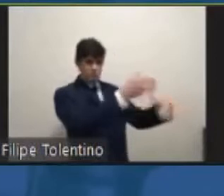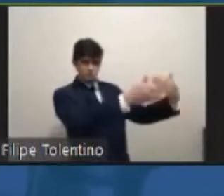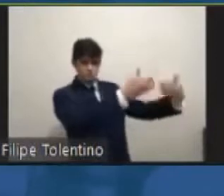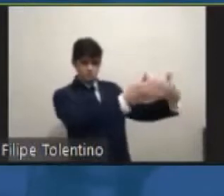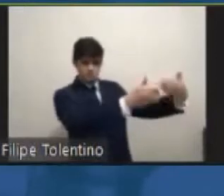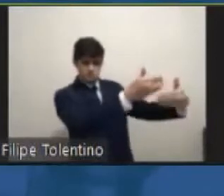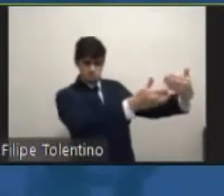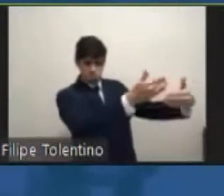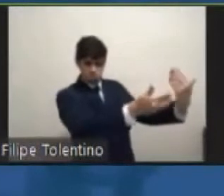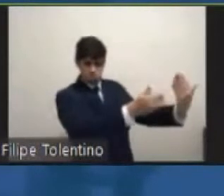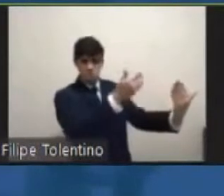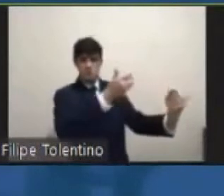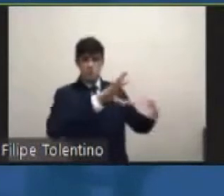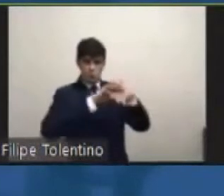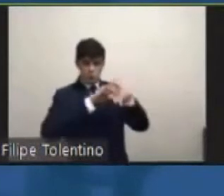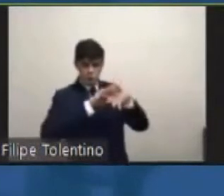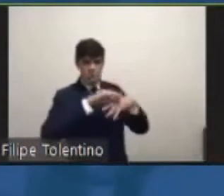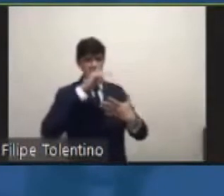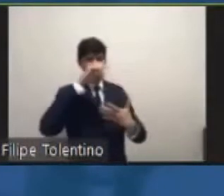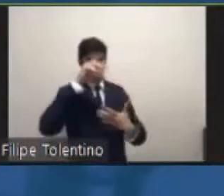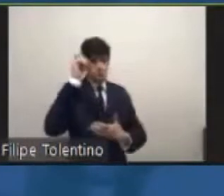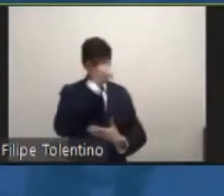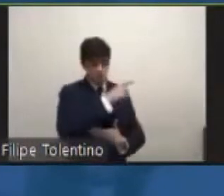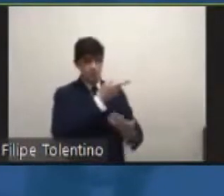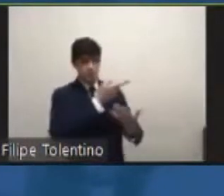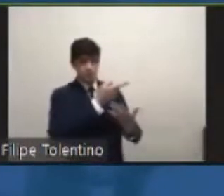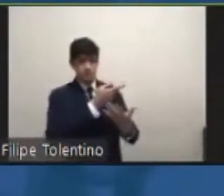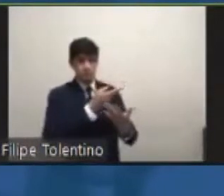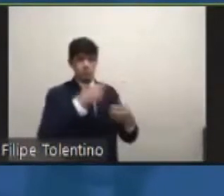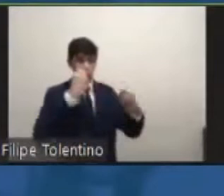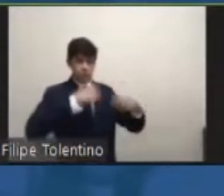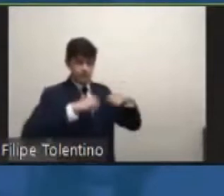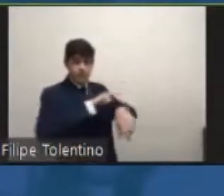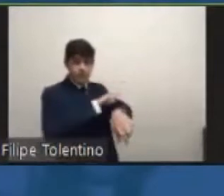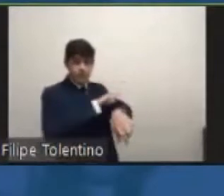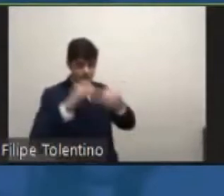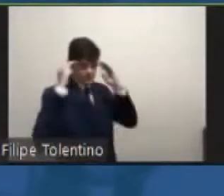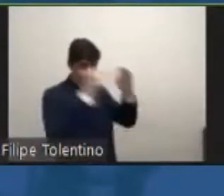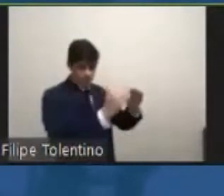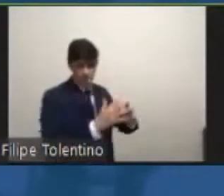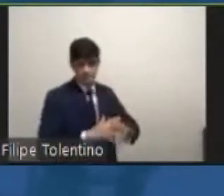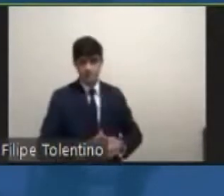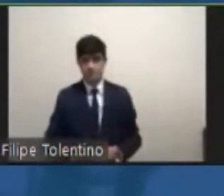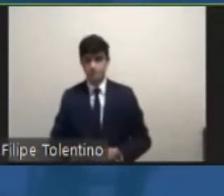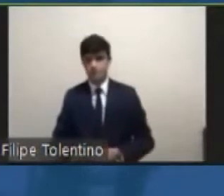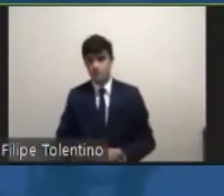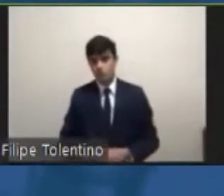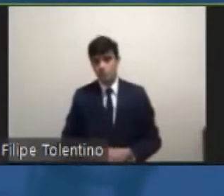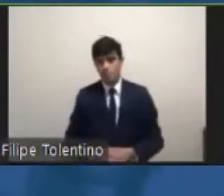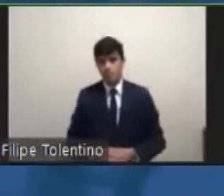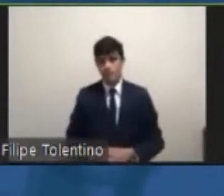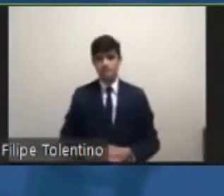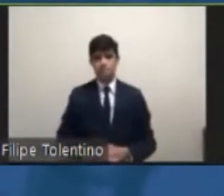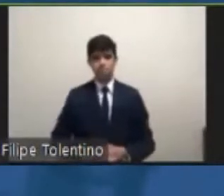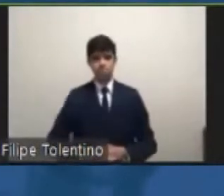saúde. Só com um exemplo que nós temos aí desse agravo de instrumento do TRF da primeira região, que pega a área de Minas Gerais,